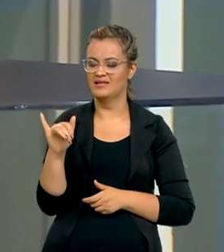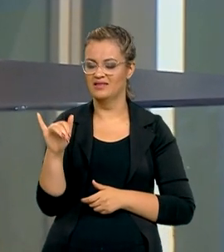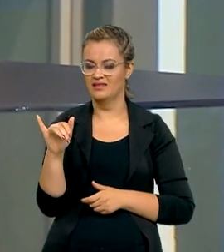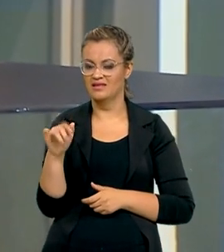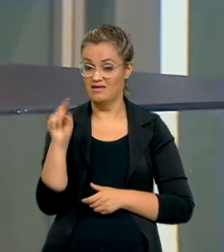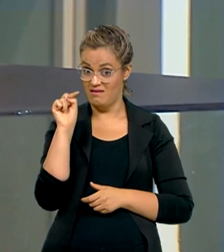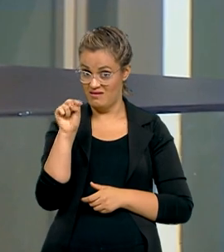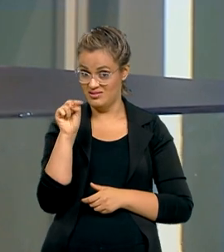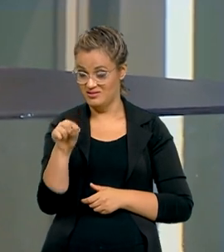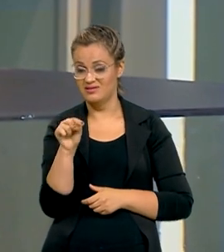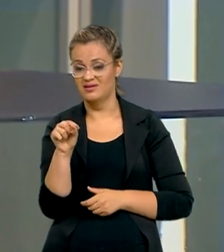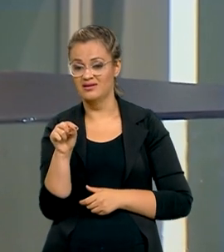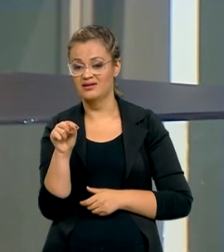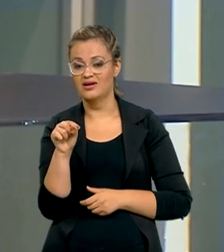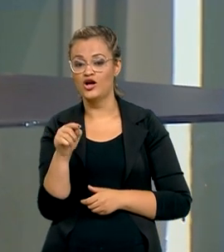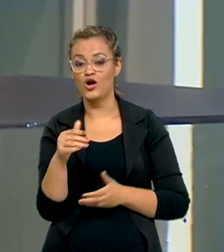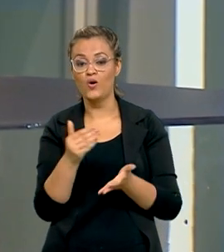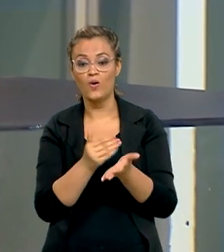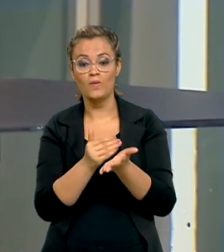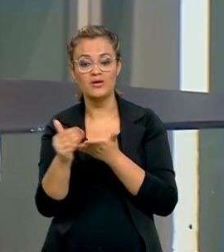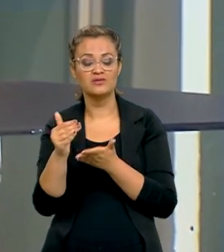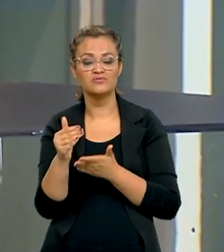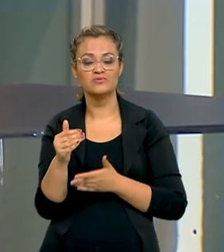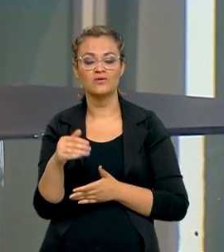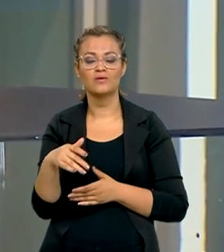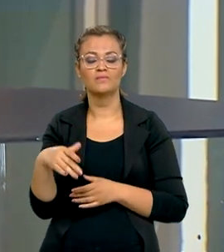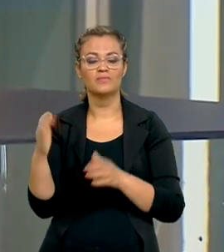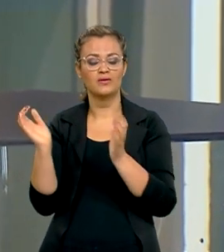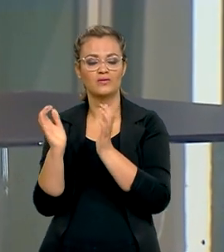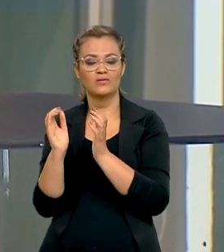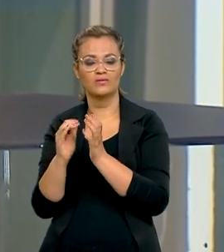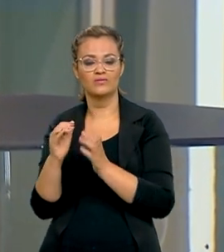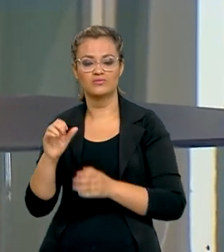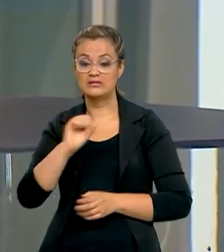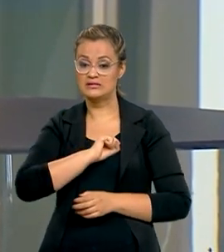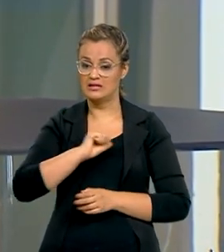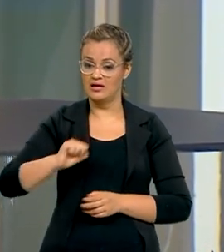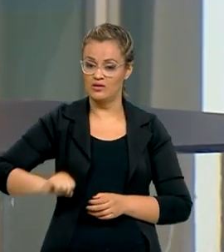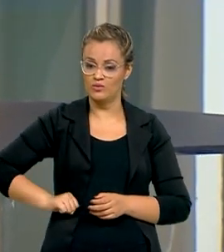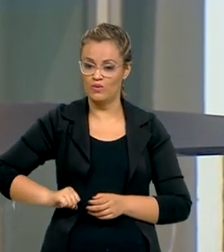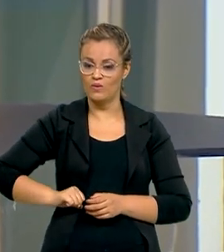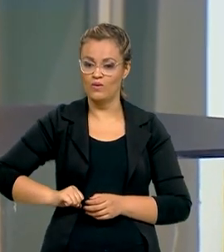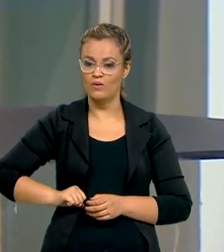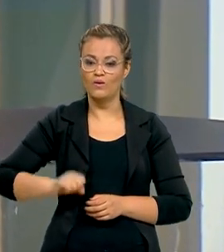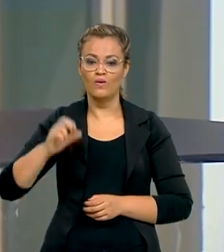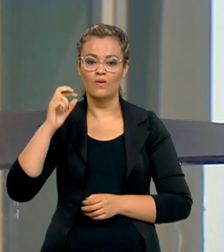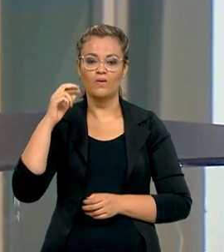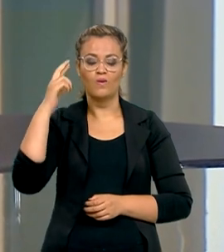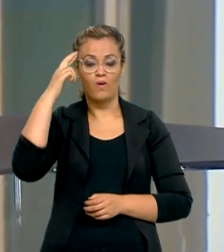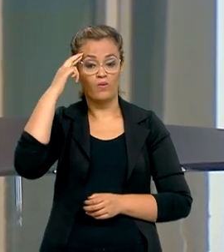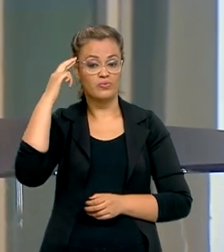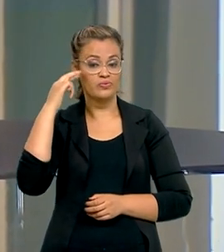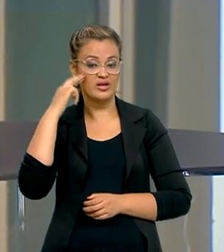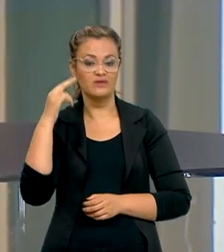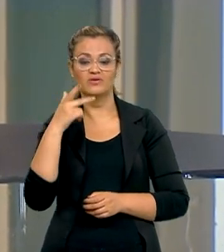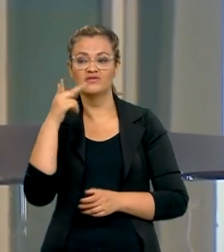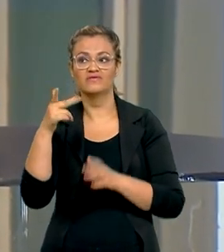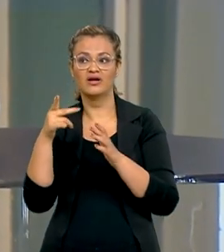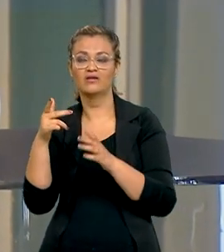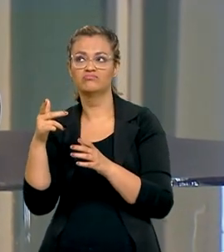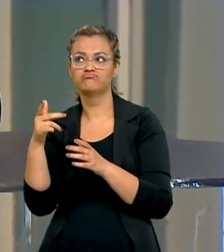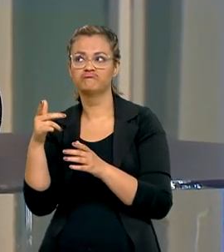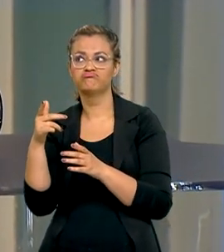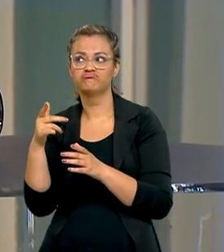foi colocada pelo próprio senador Rodrigo Pacheco como alguma coisa que estava acontecendo fora de hora,